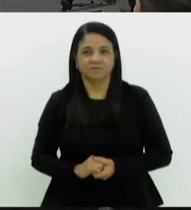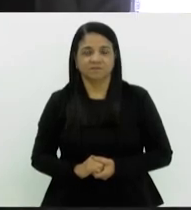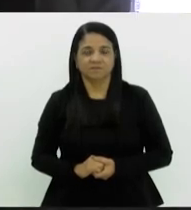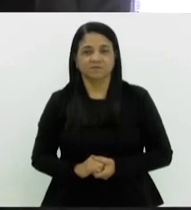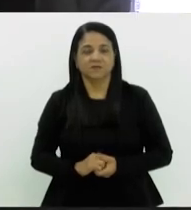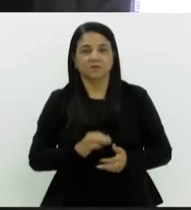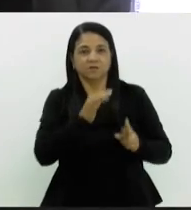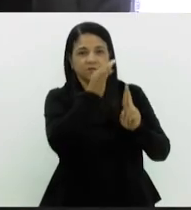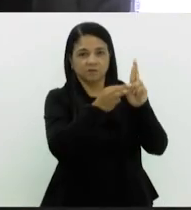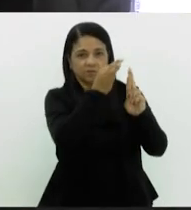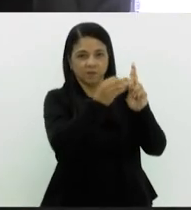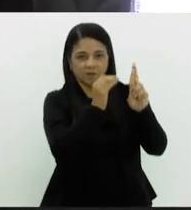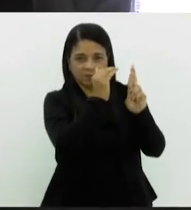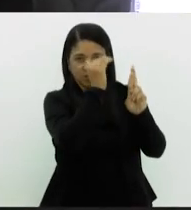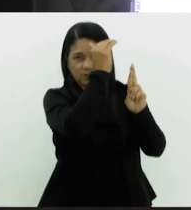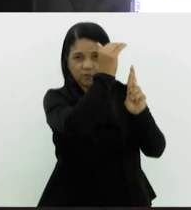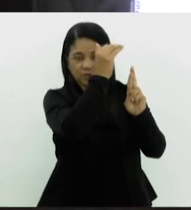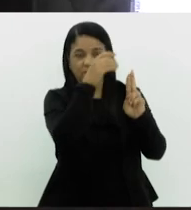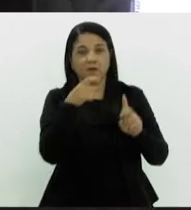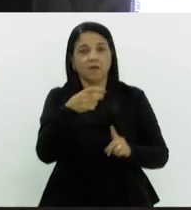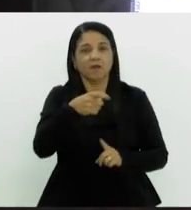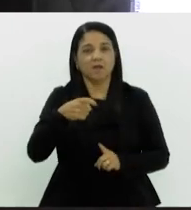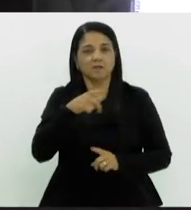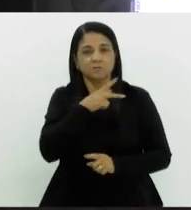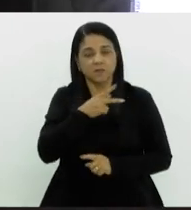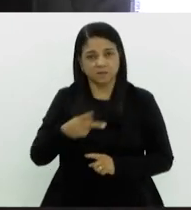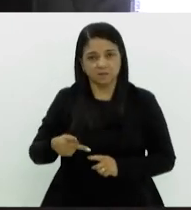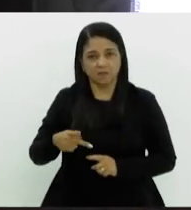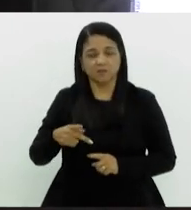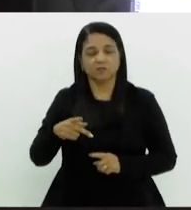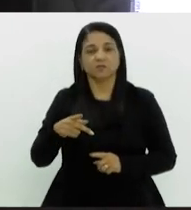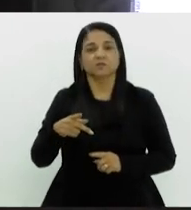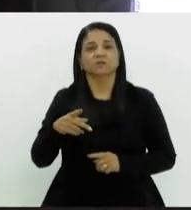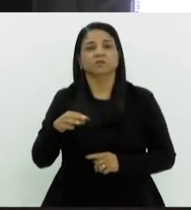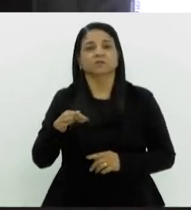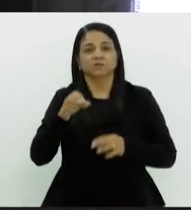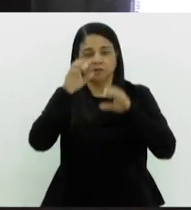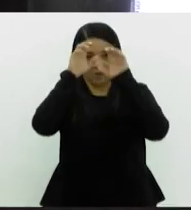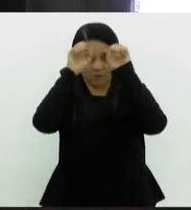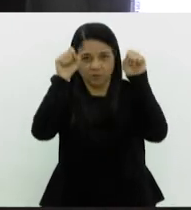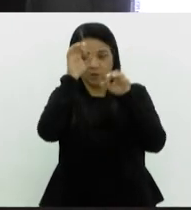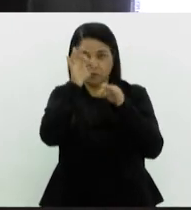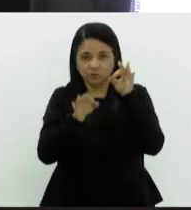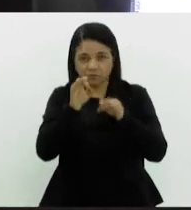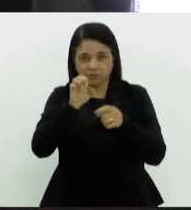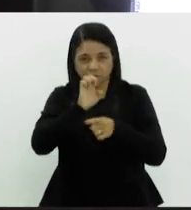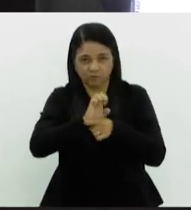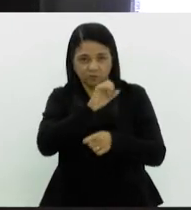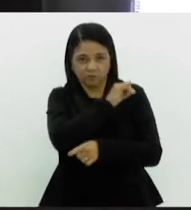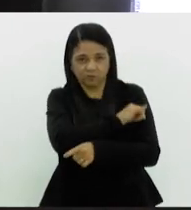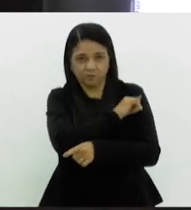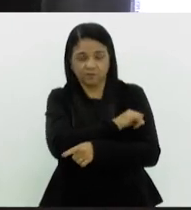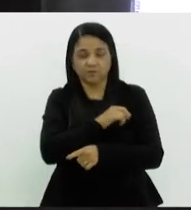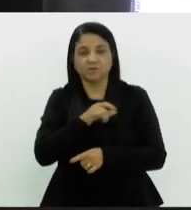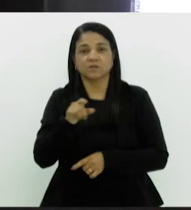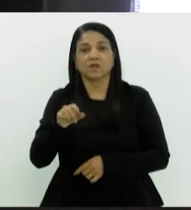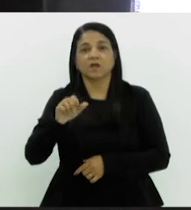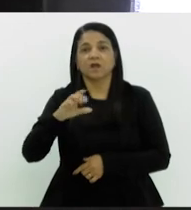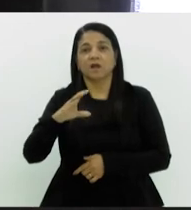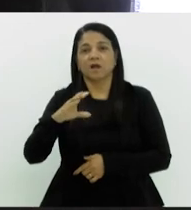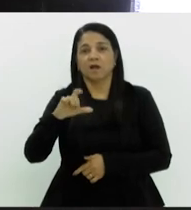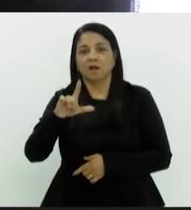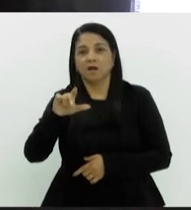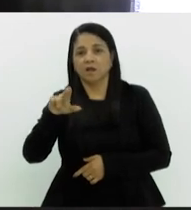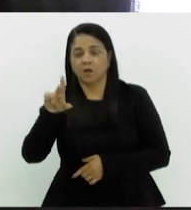O desembargador e ex-presidente também do Tribunal de Justiça do Estado do Rio de Janeiro, desembargador Cláudio de